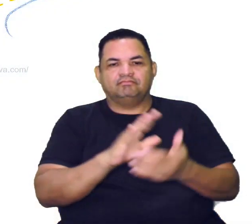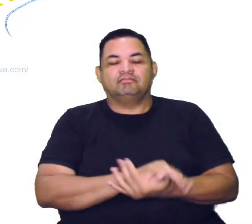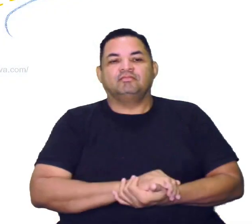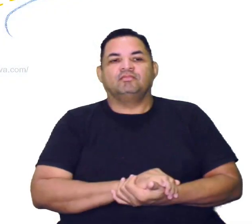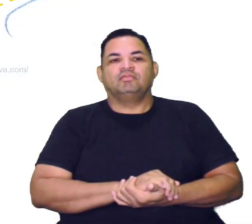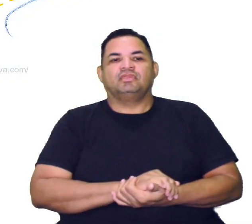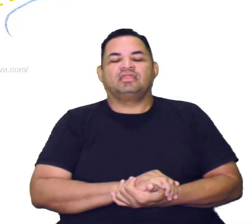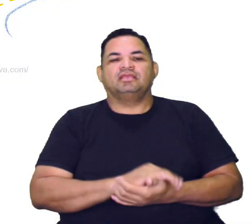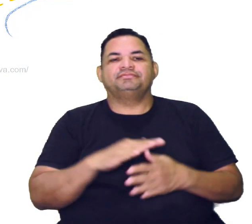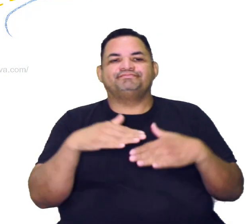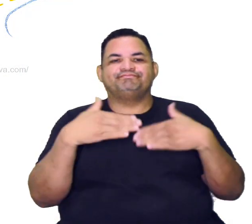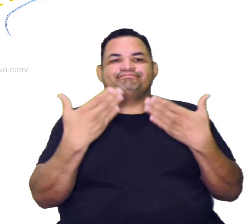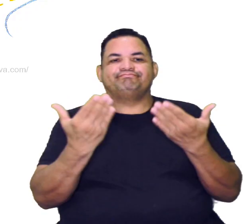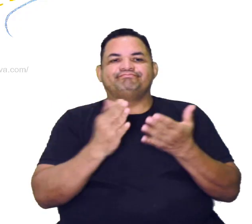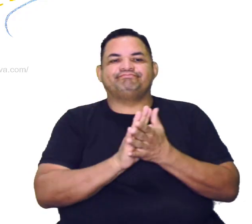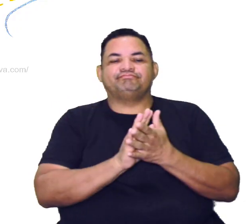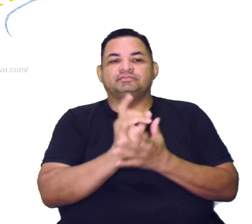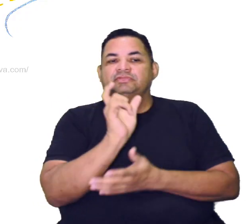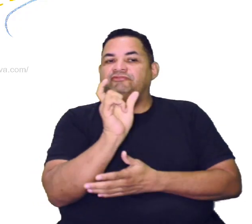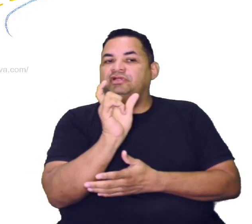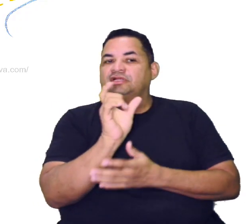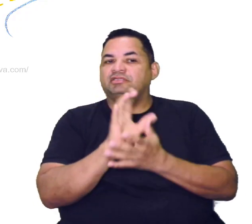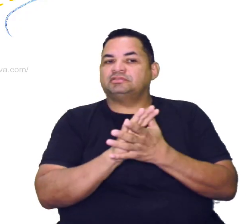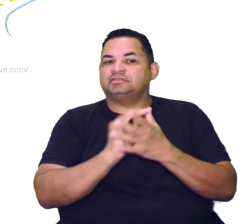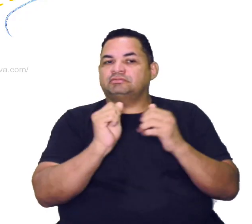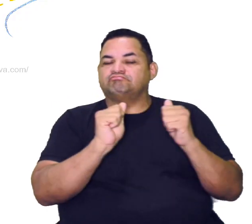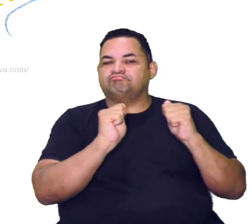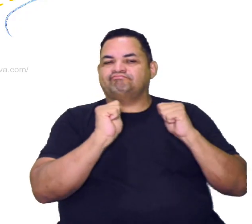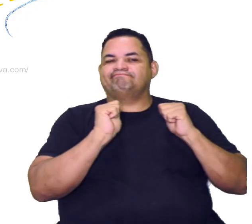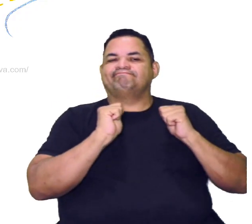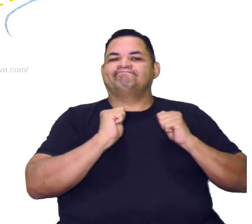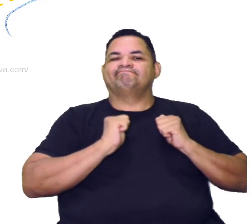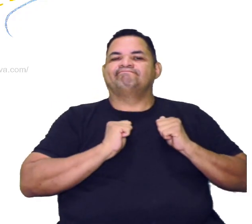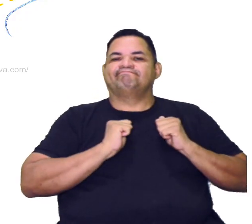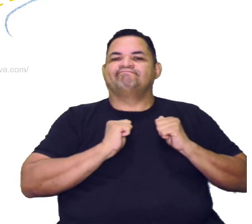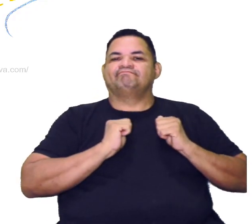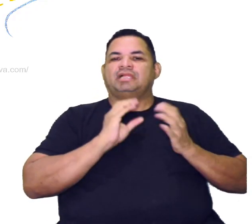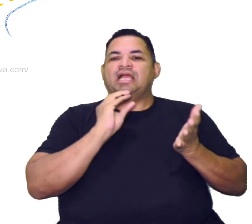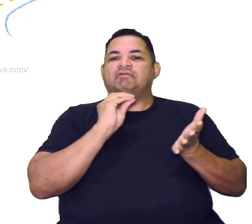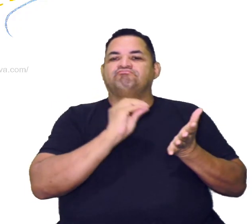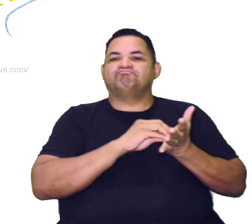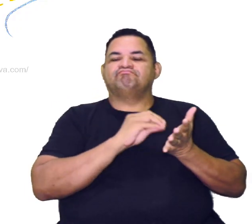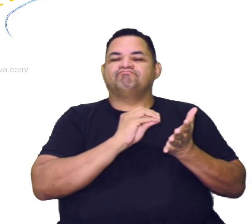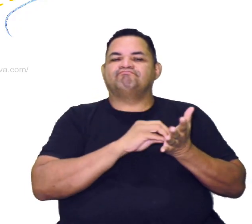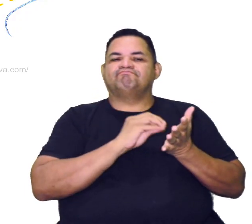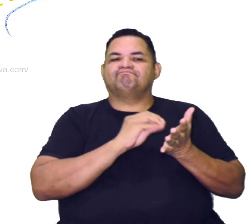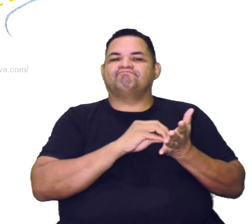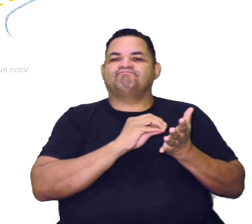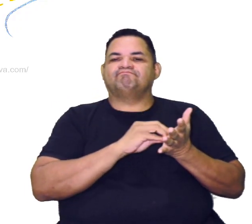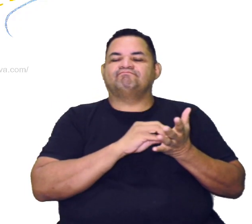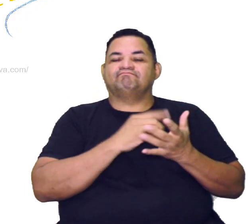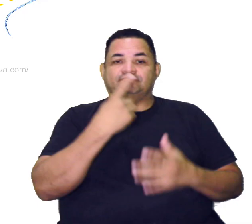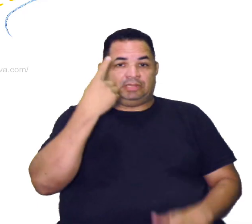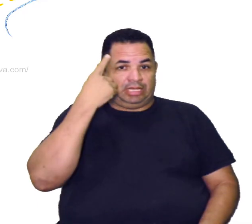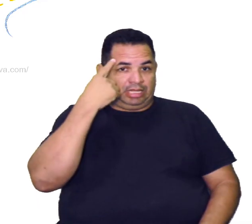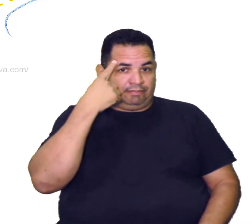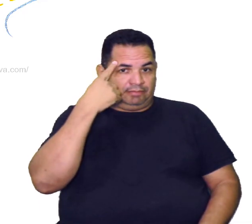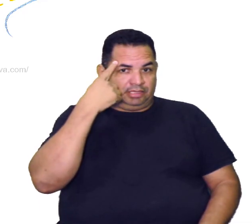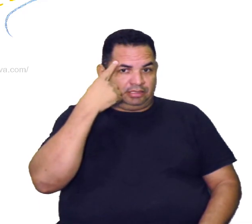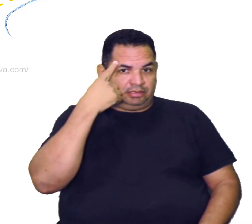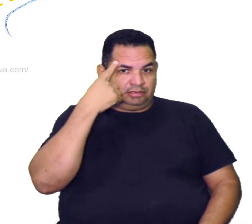só, então quando a gente fala de sedentarismo, se refere aí à falta, frisa bem aí nas